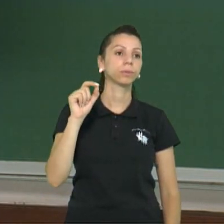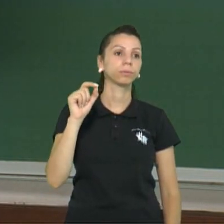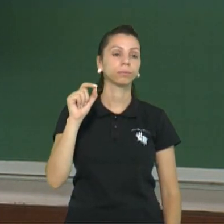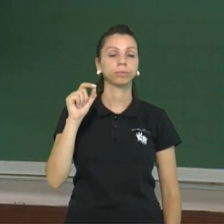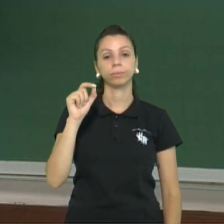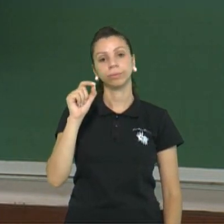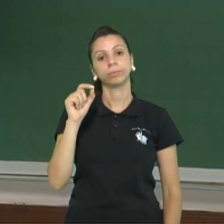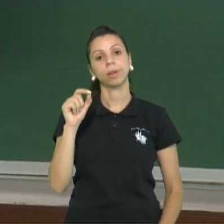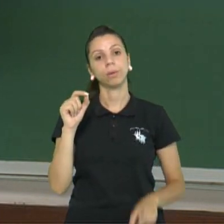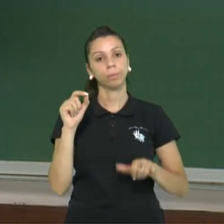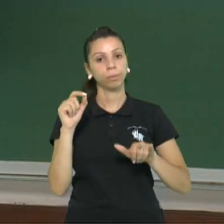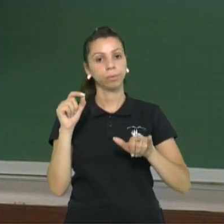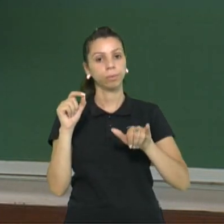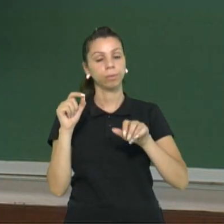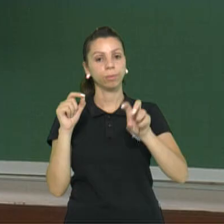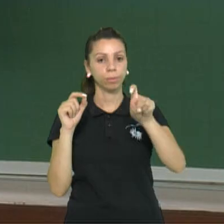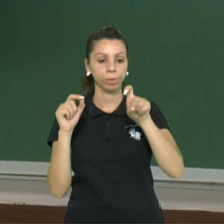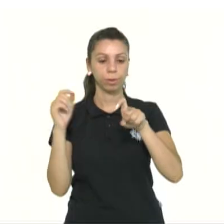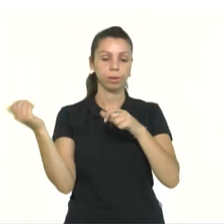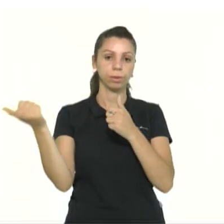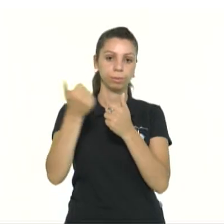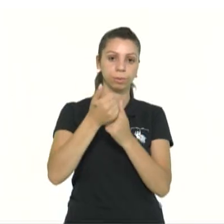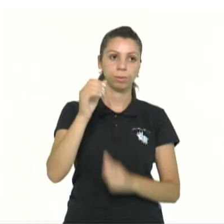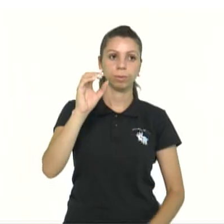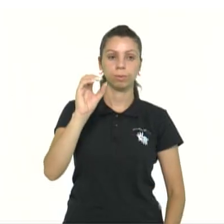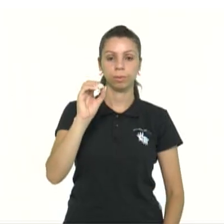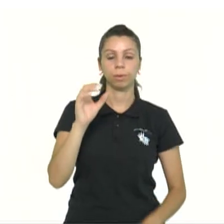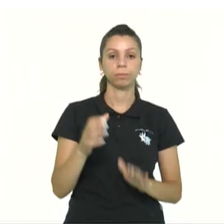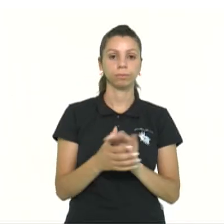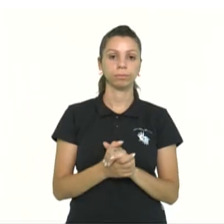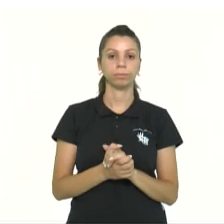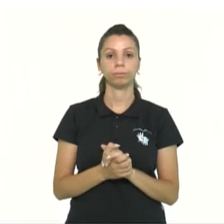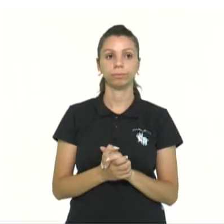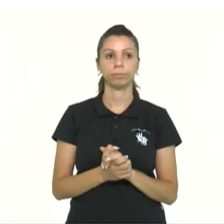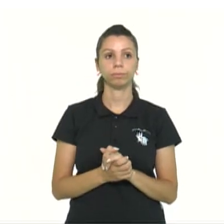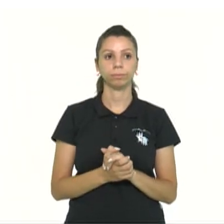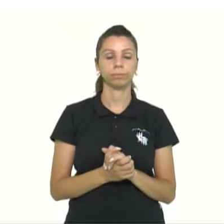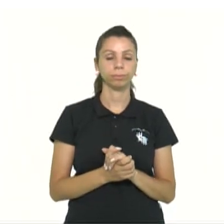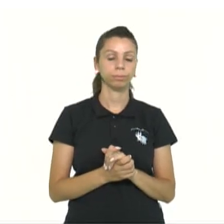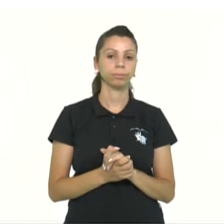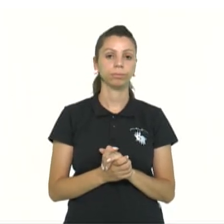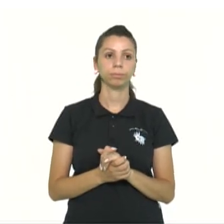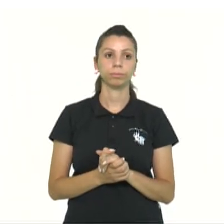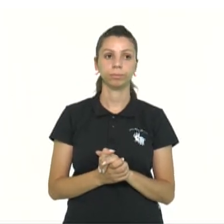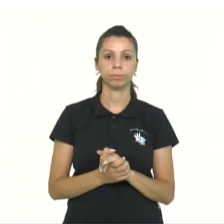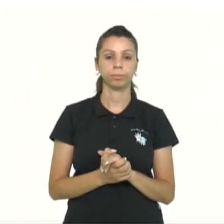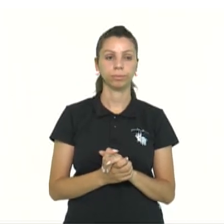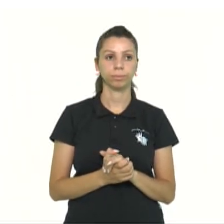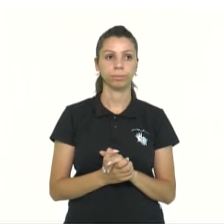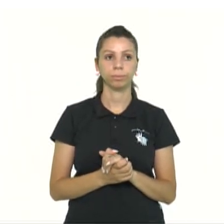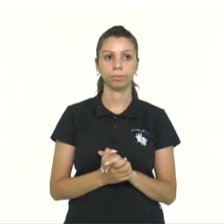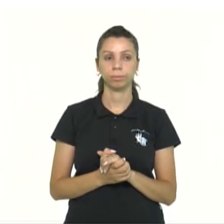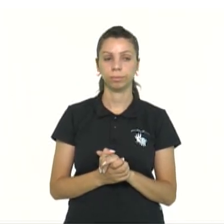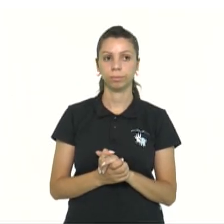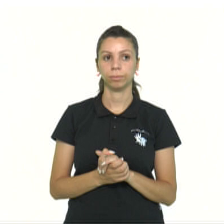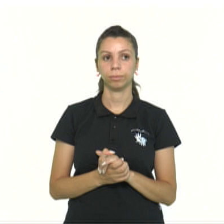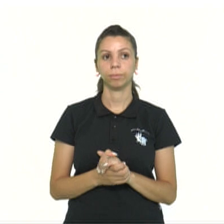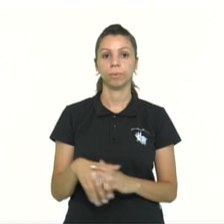o x igual a zero, né? Então, para x igual a zero, o que, que eu faço lá? Ó? Substituo zero no lugar